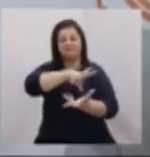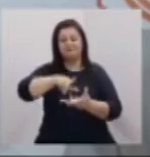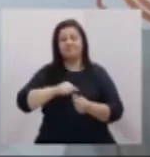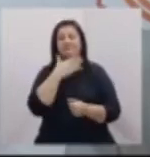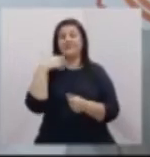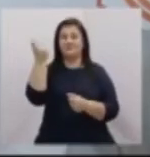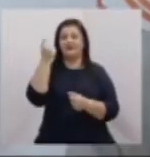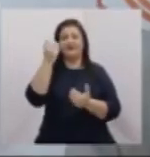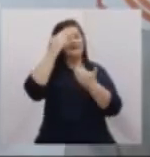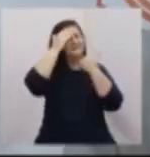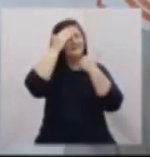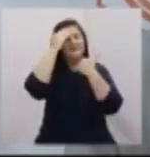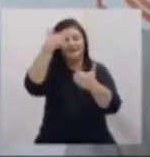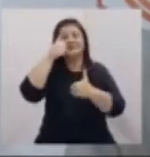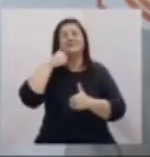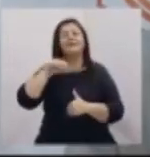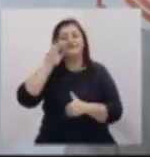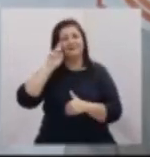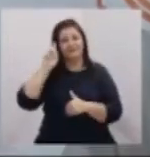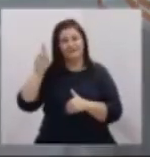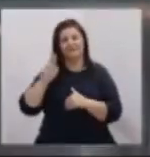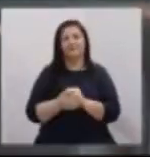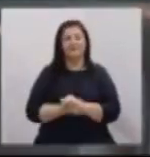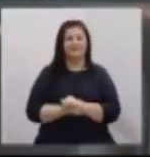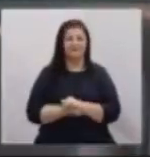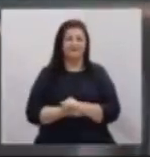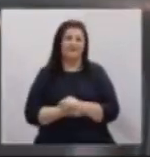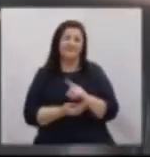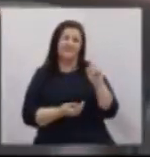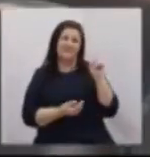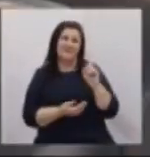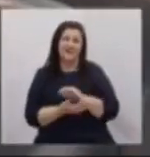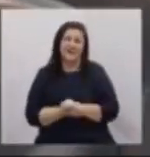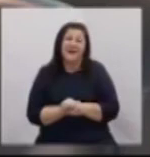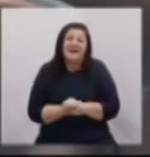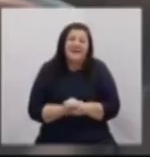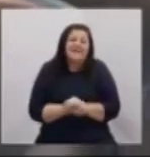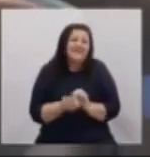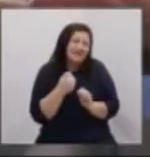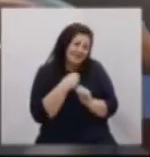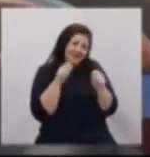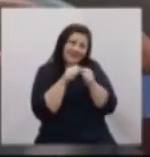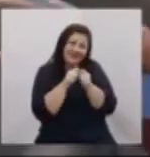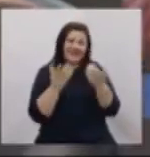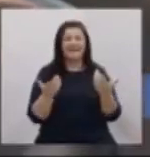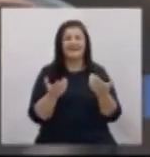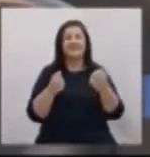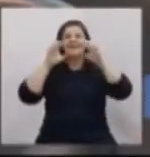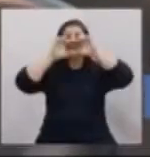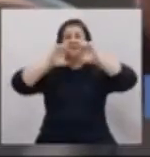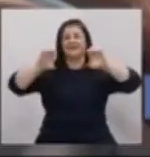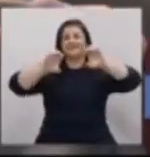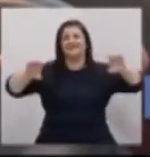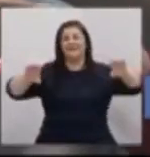obrigado por senhora prestar esse trabalho para a nossa cidade. O que eu faço? Eu gosto de evangelizar,